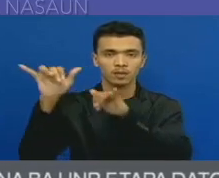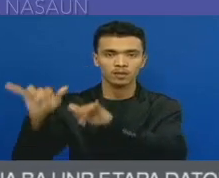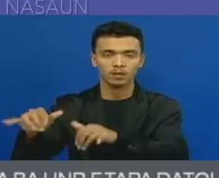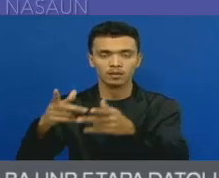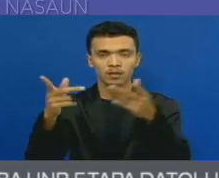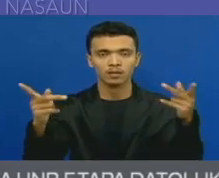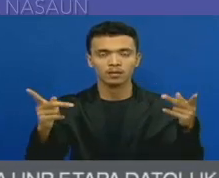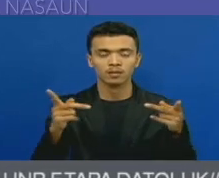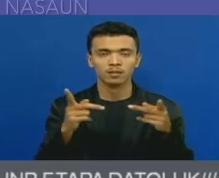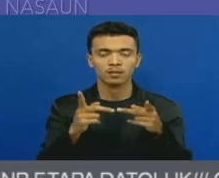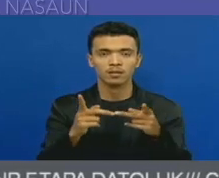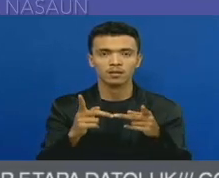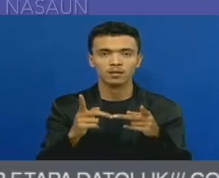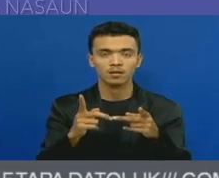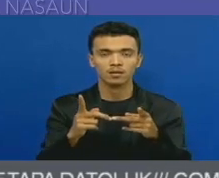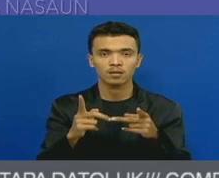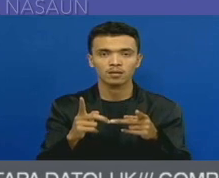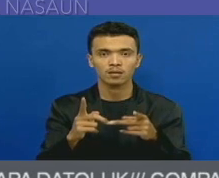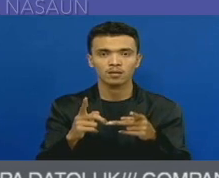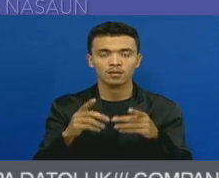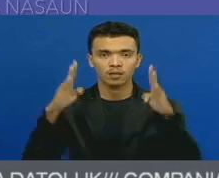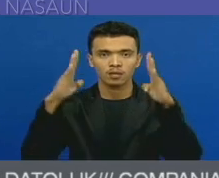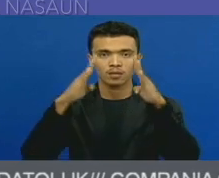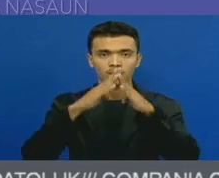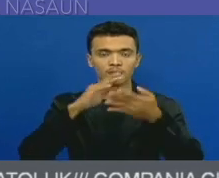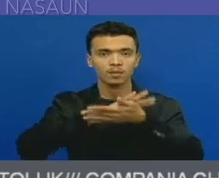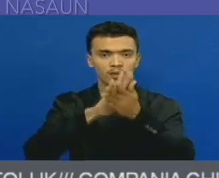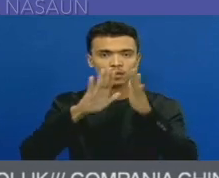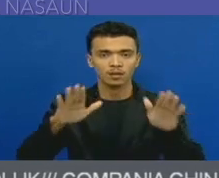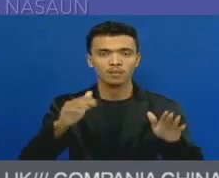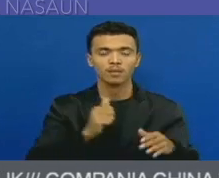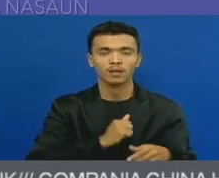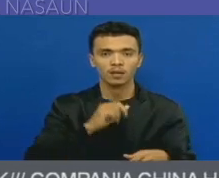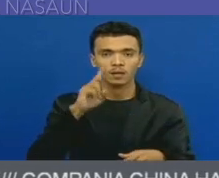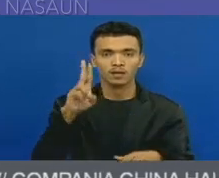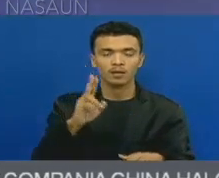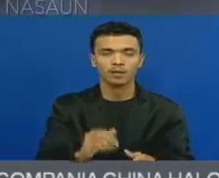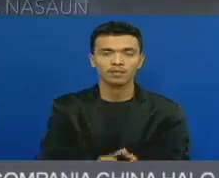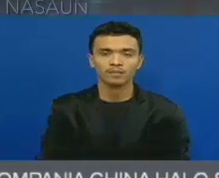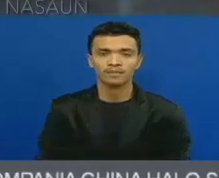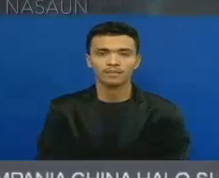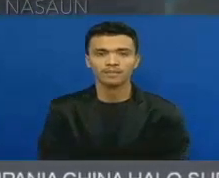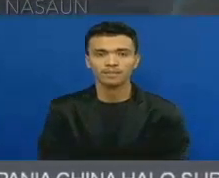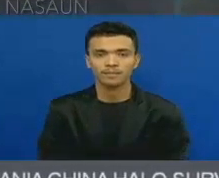centro dormitório Misericórdia Uma Dame Aileu.